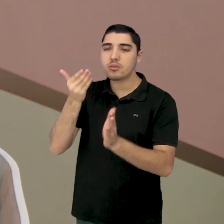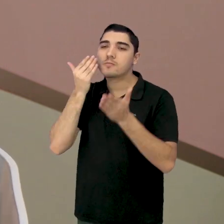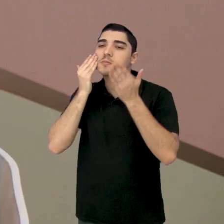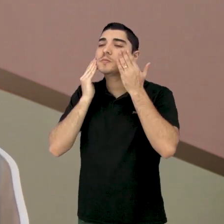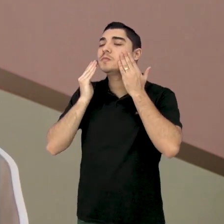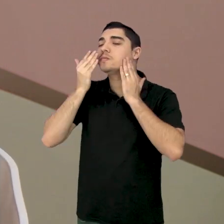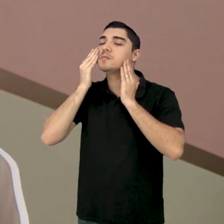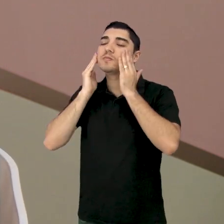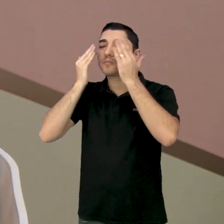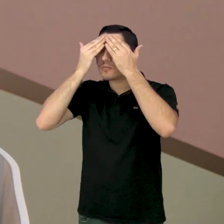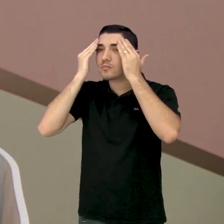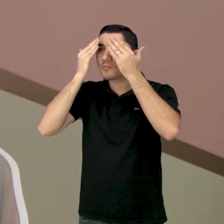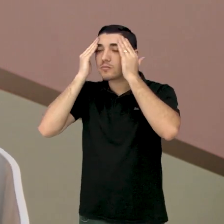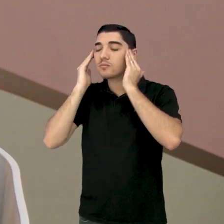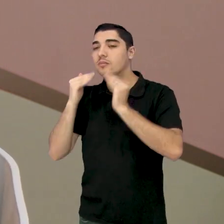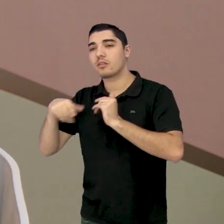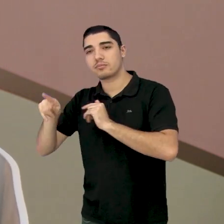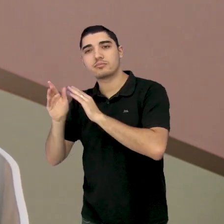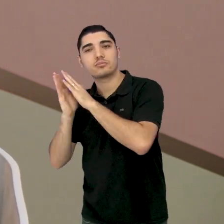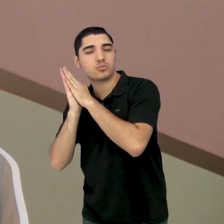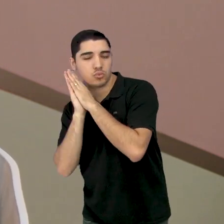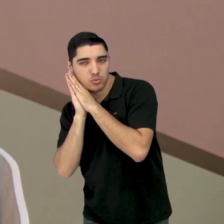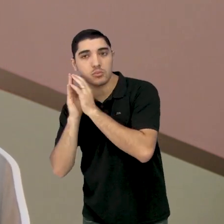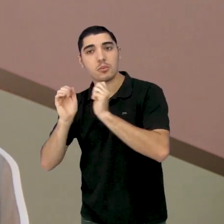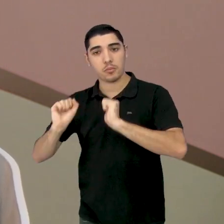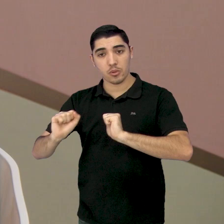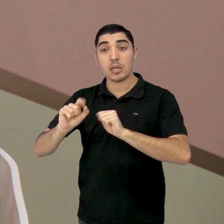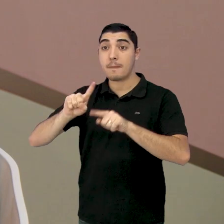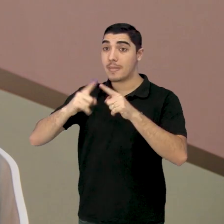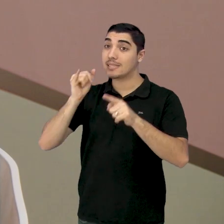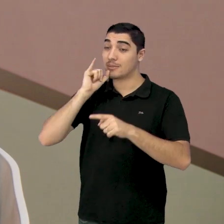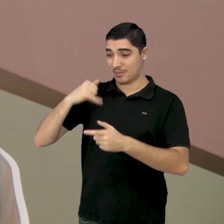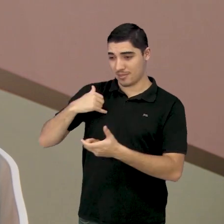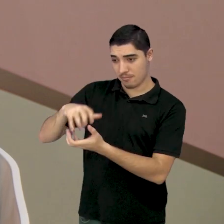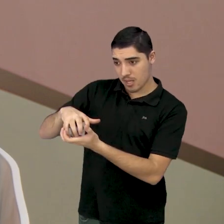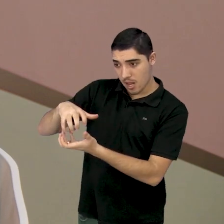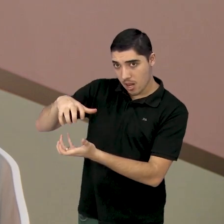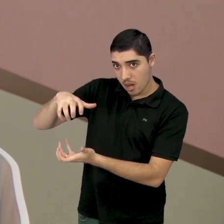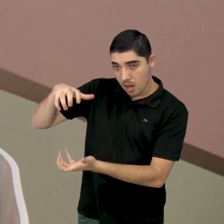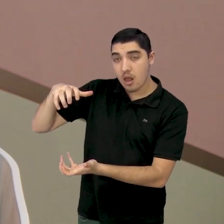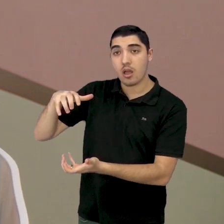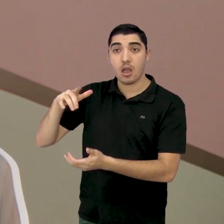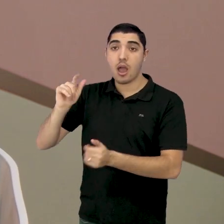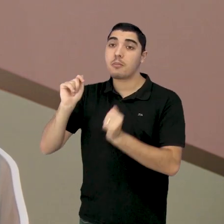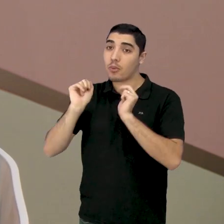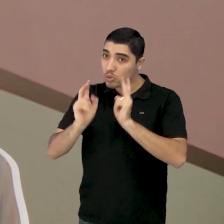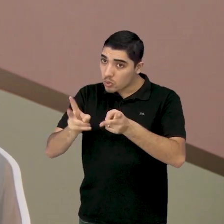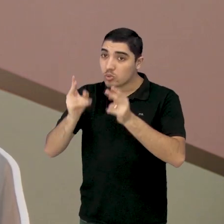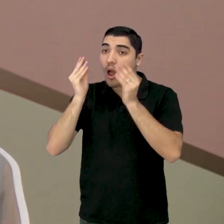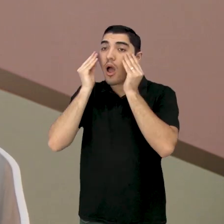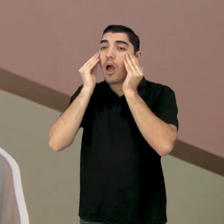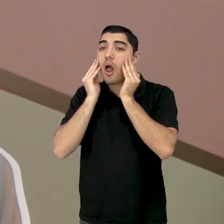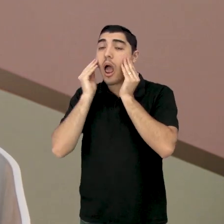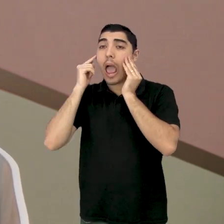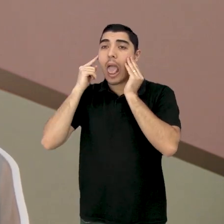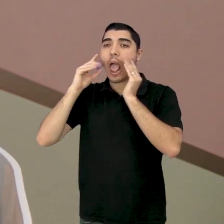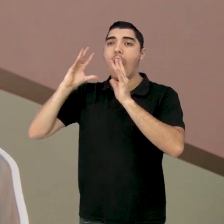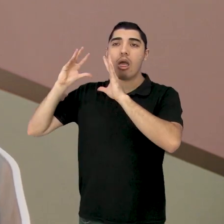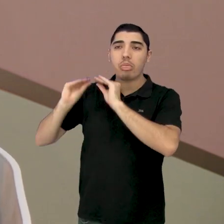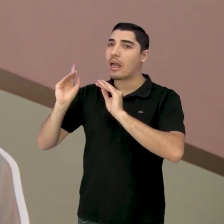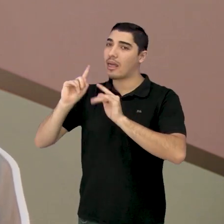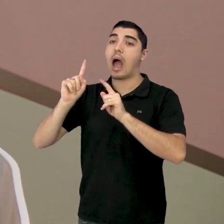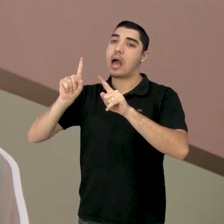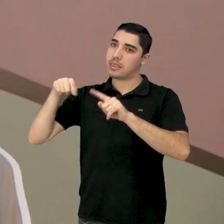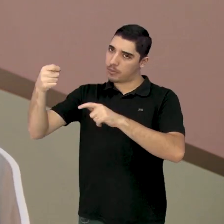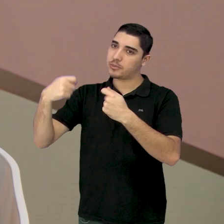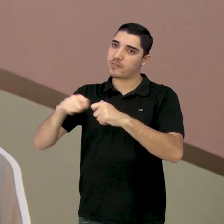some essas linhas verticais. Só que com o decorrer do tempo, né, quando a gente vai envelhecendo, essas rugas tendem a ficar e não sair mais, que aí a gente precisa